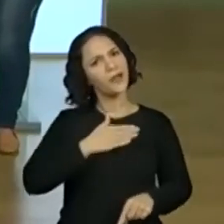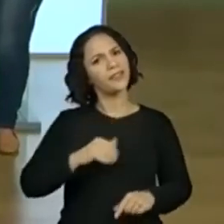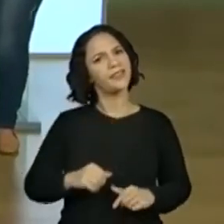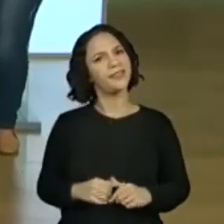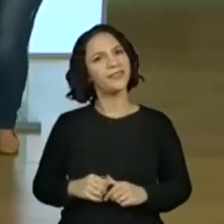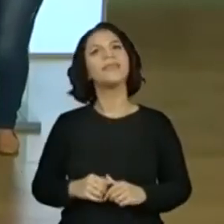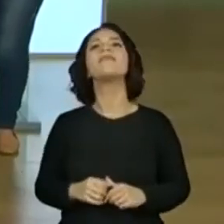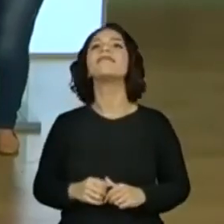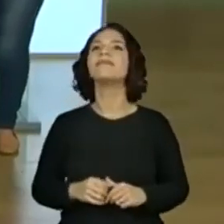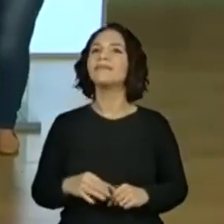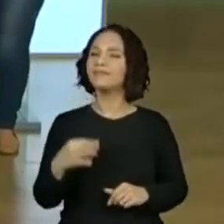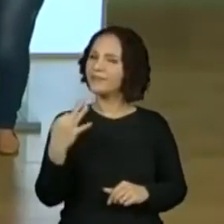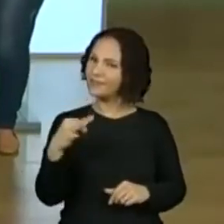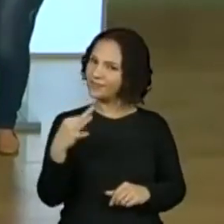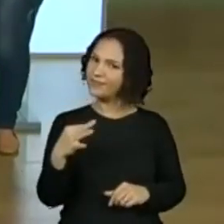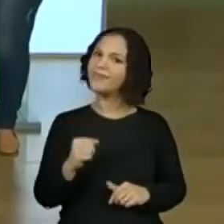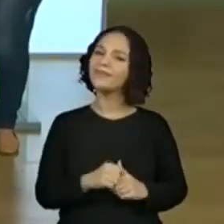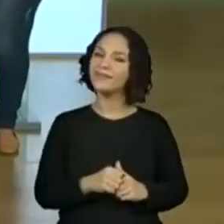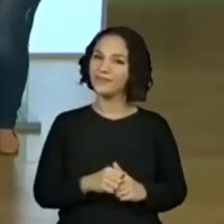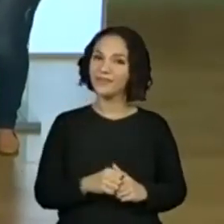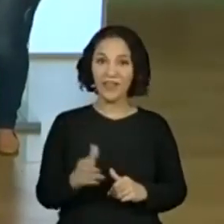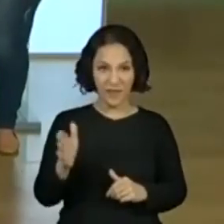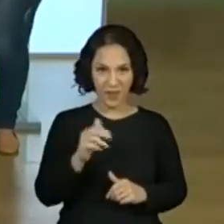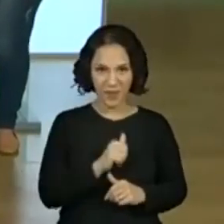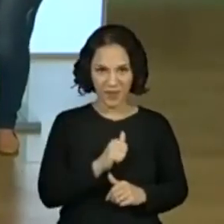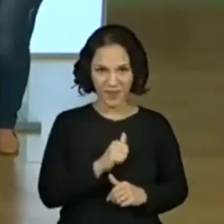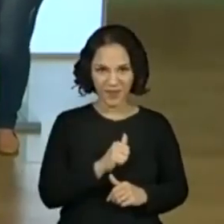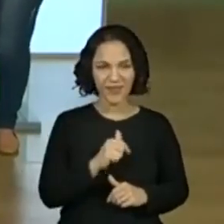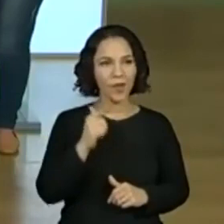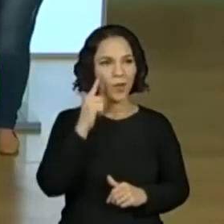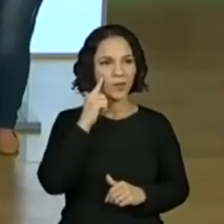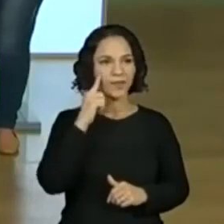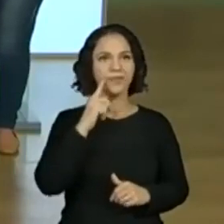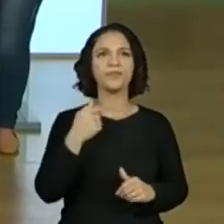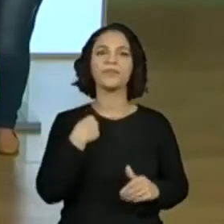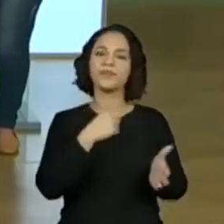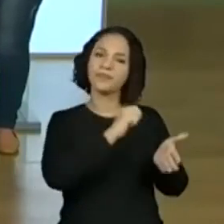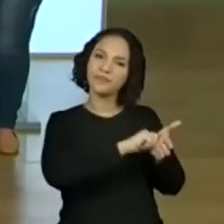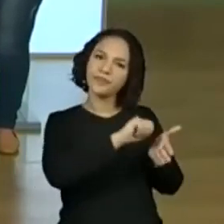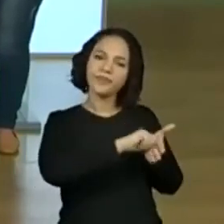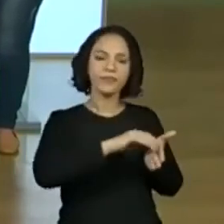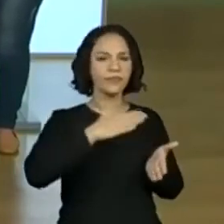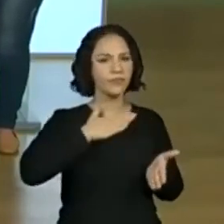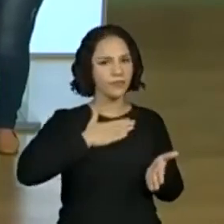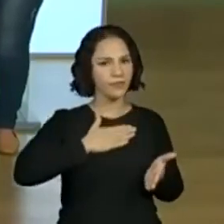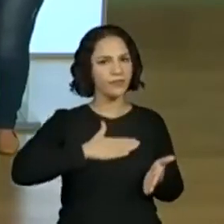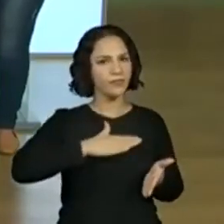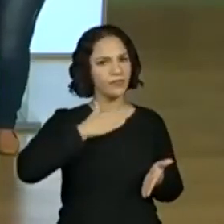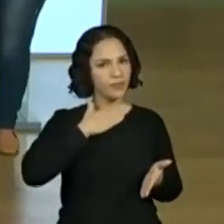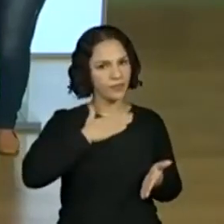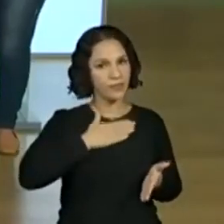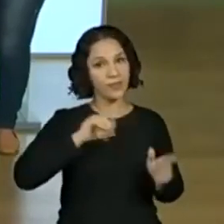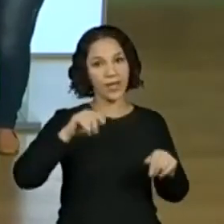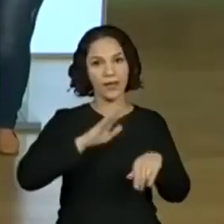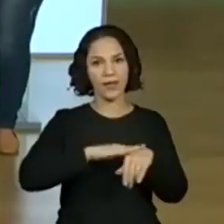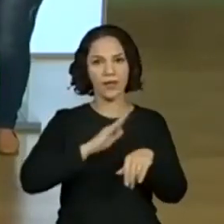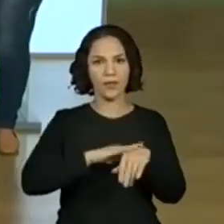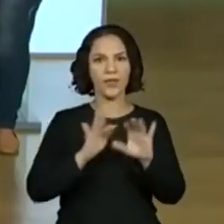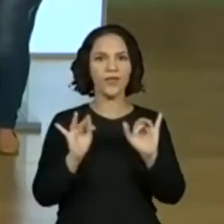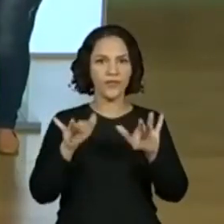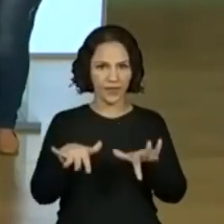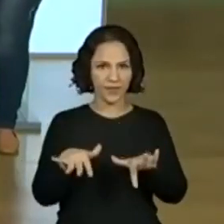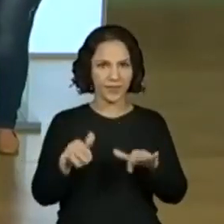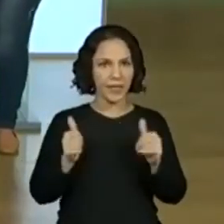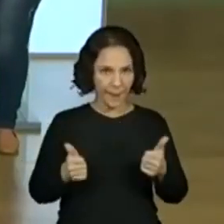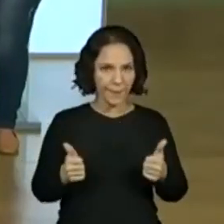né, professora Conversar Vivi? Com os amigos da outra sala. Pro, então eu vou agora escrevendo devagar e vocês vão percebendo para dar tempo da gente fazer a nossa